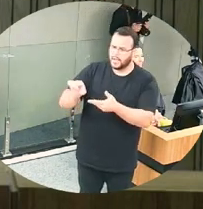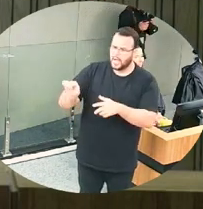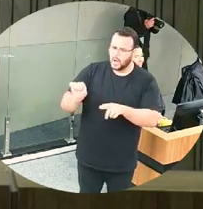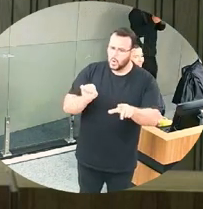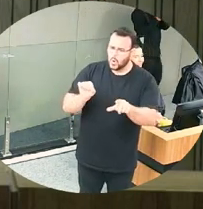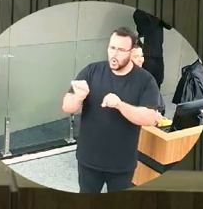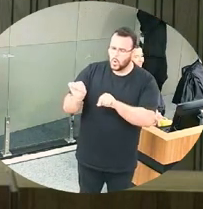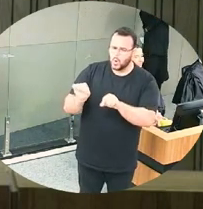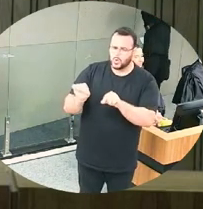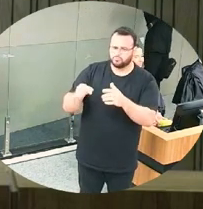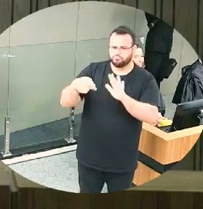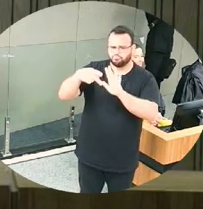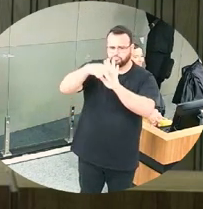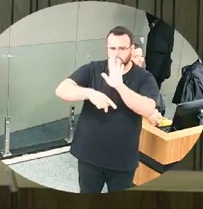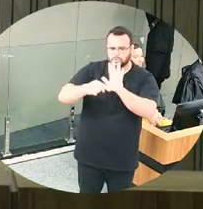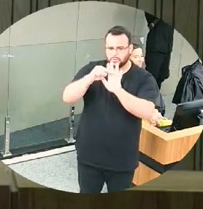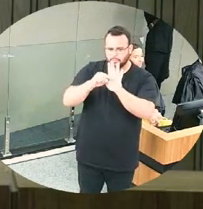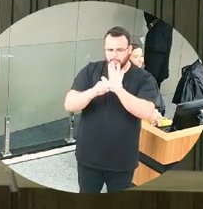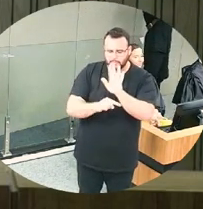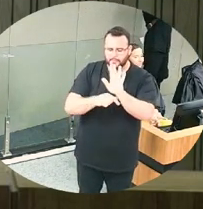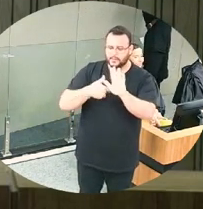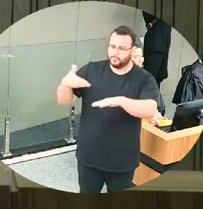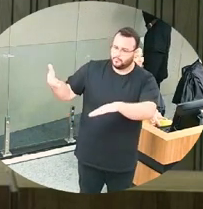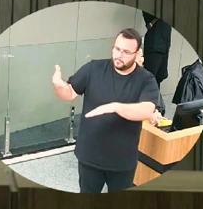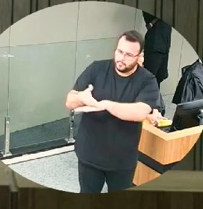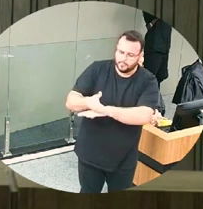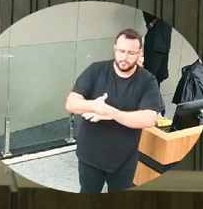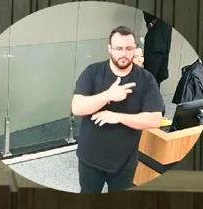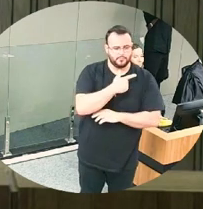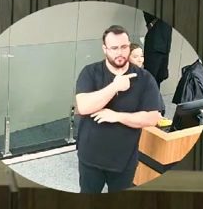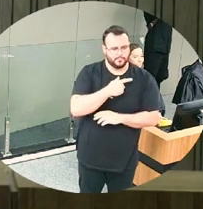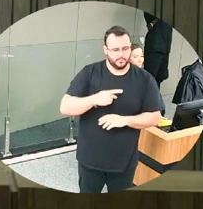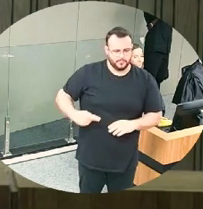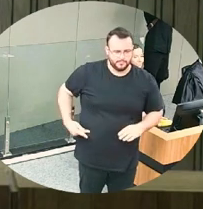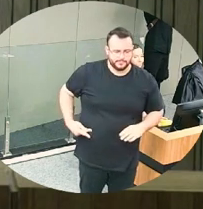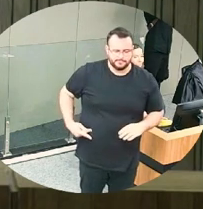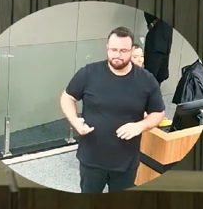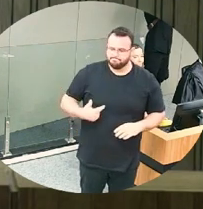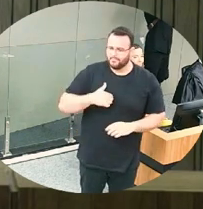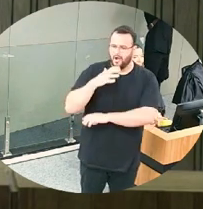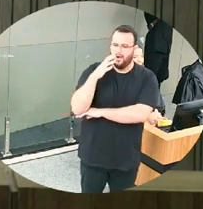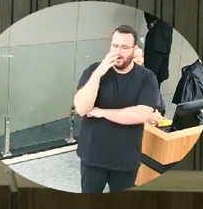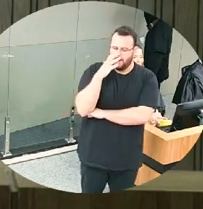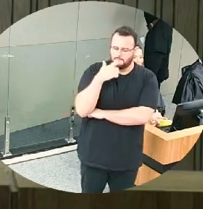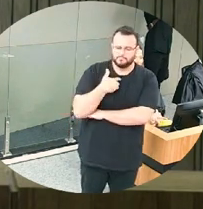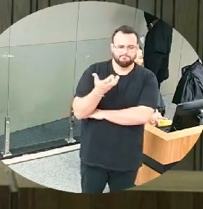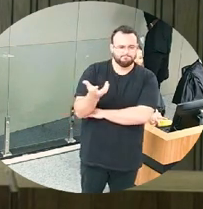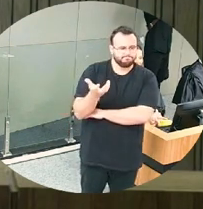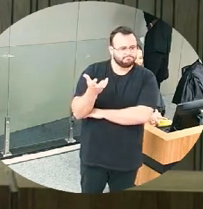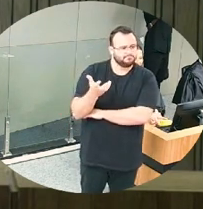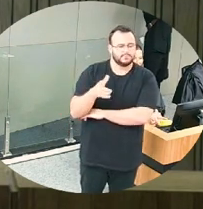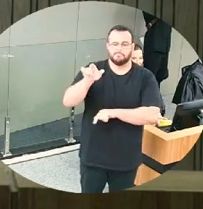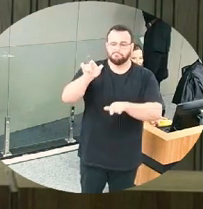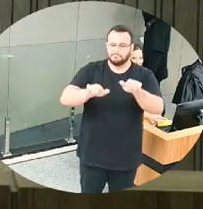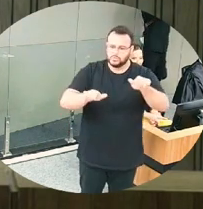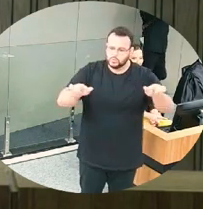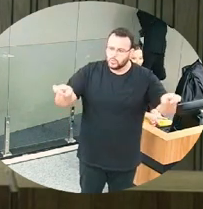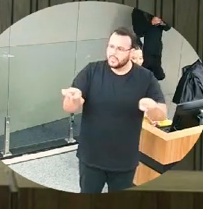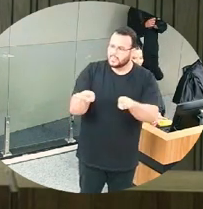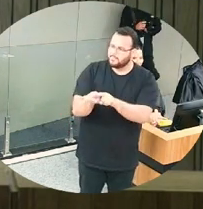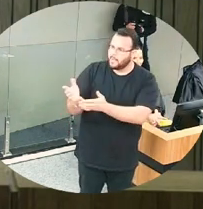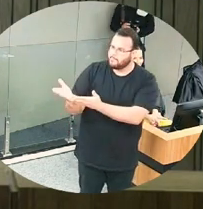definiu seu desfecho entrei na presidência tomado pelo grande entusiasmo e busquei apenas pessoas